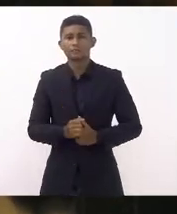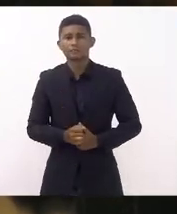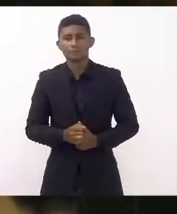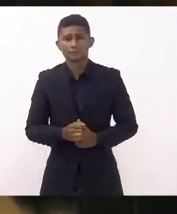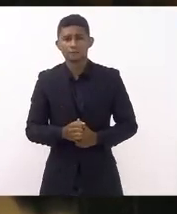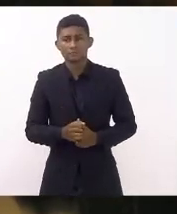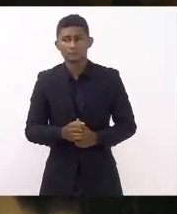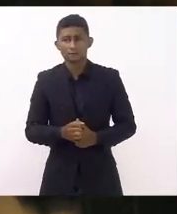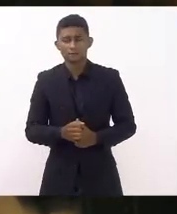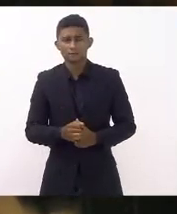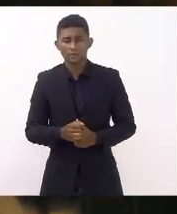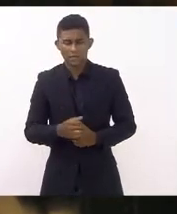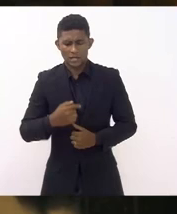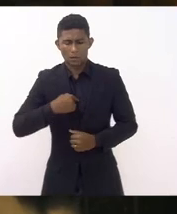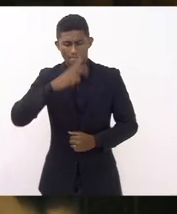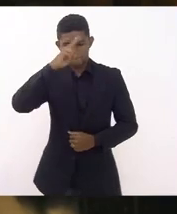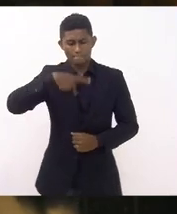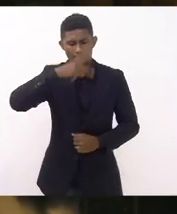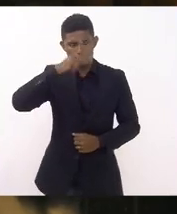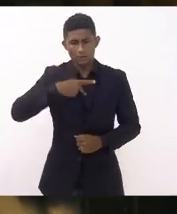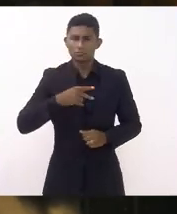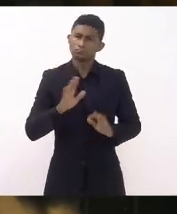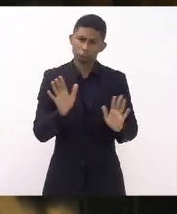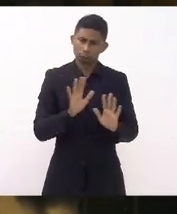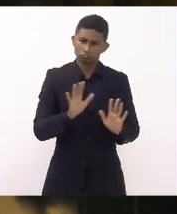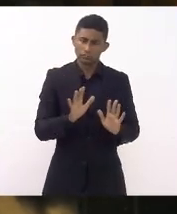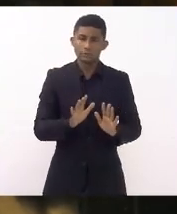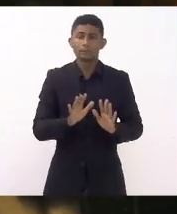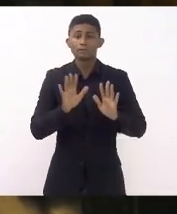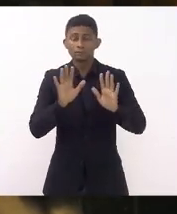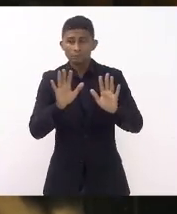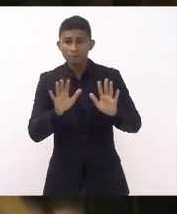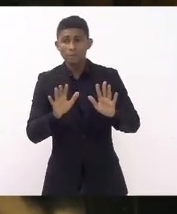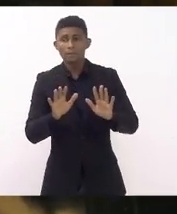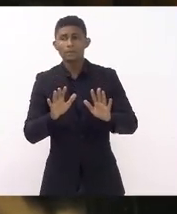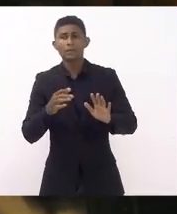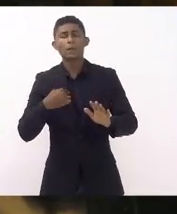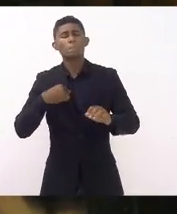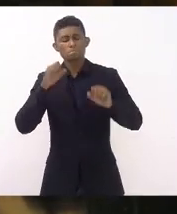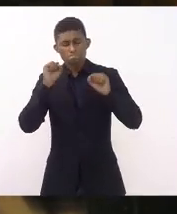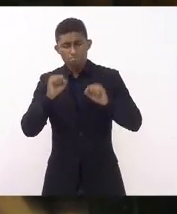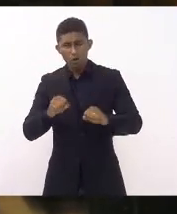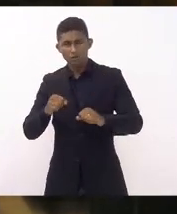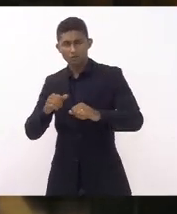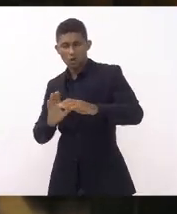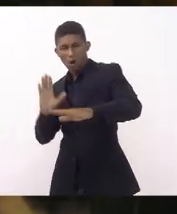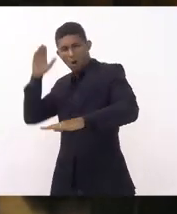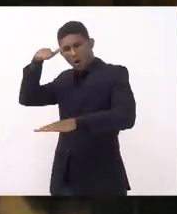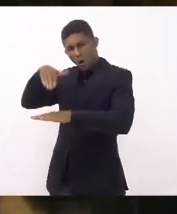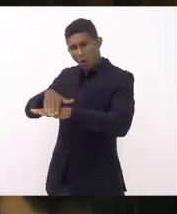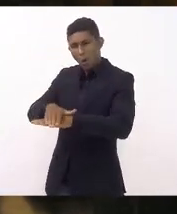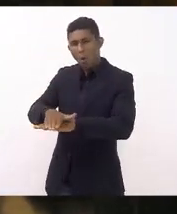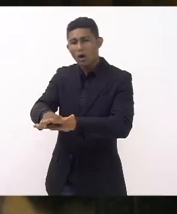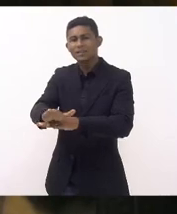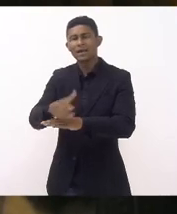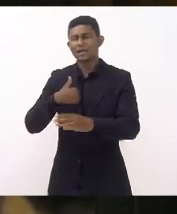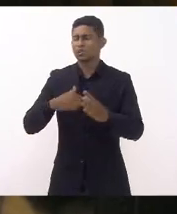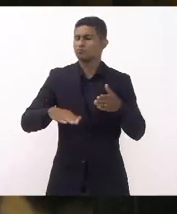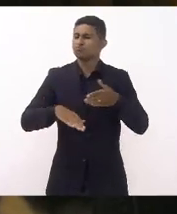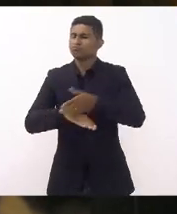não levando para um lado pessoal, mas eu posso entrar na onda, mergulhar nessa